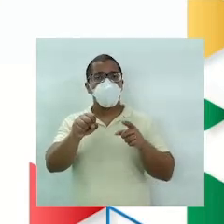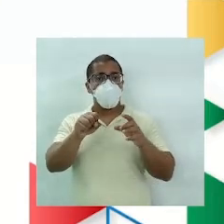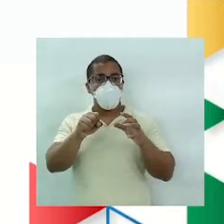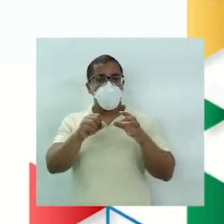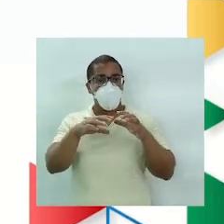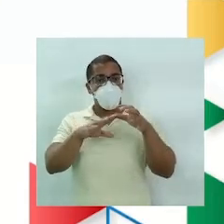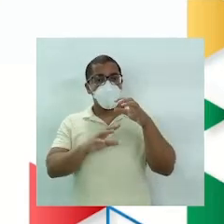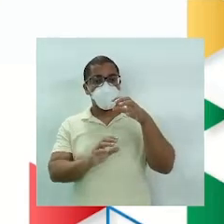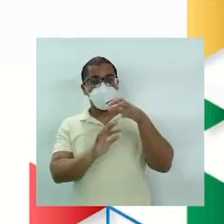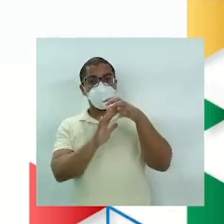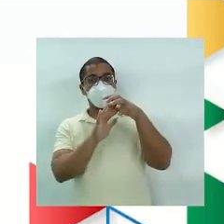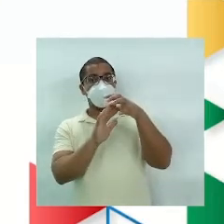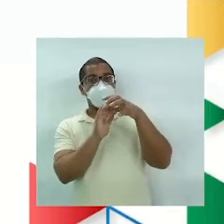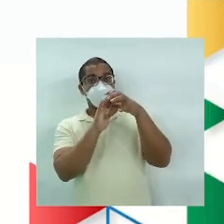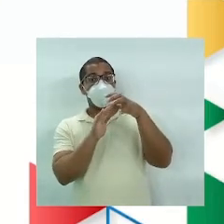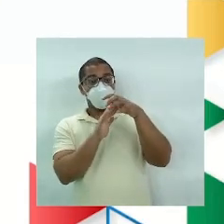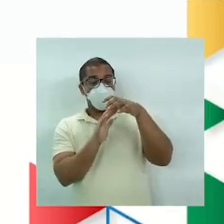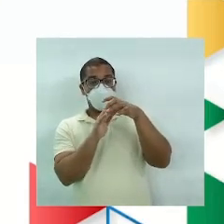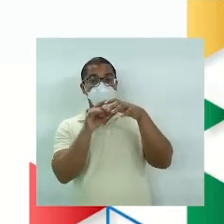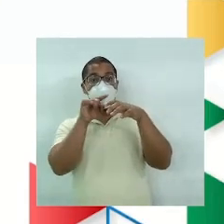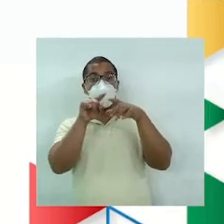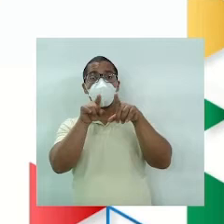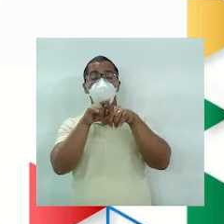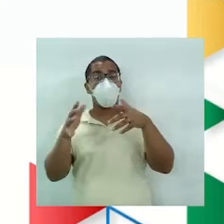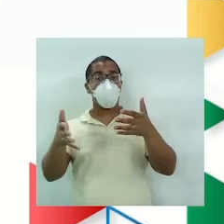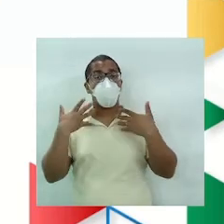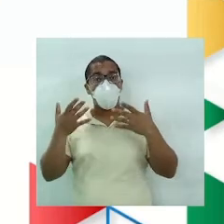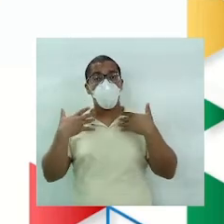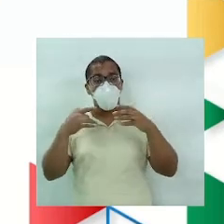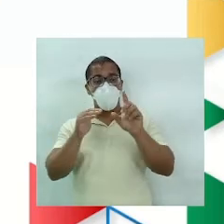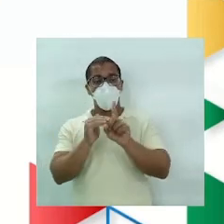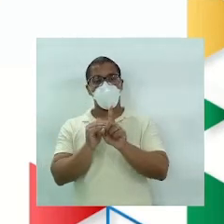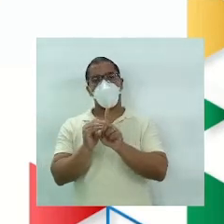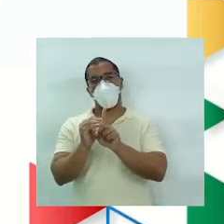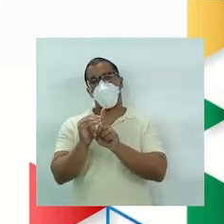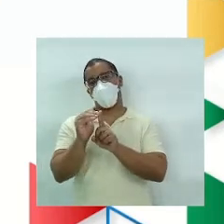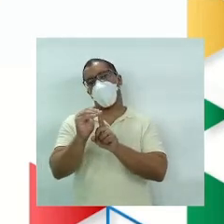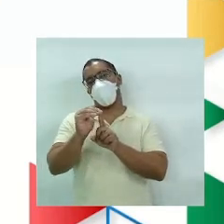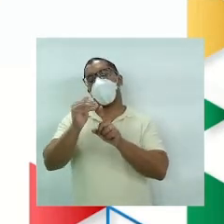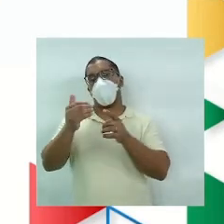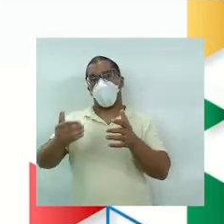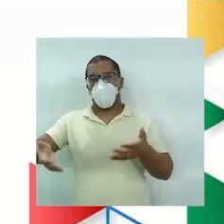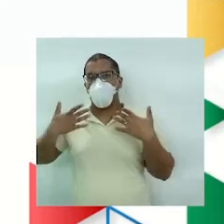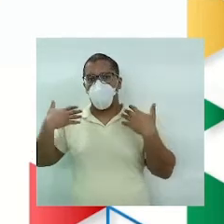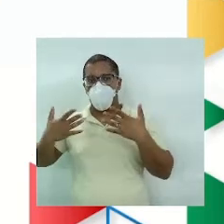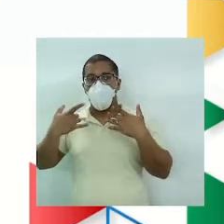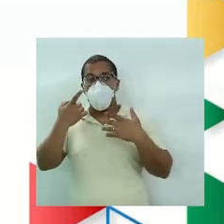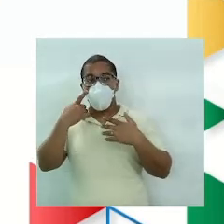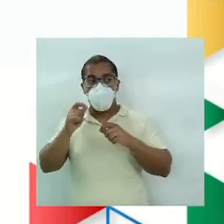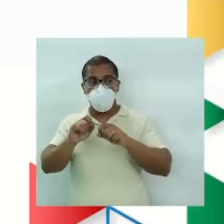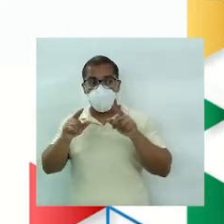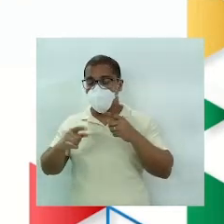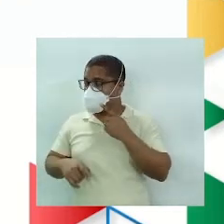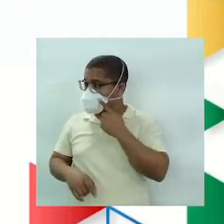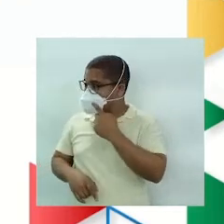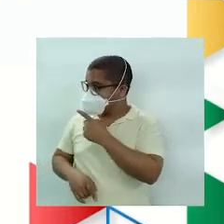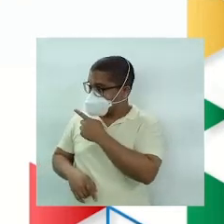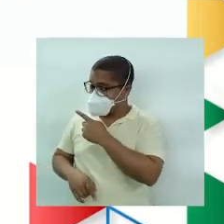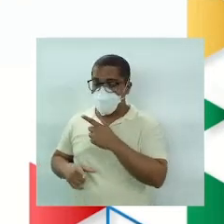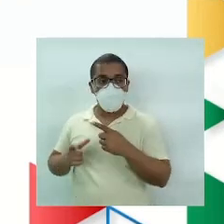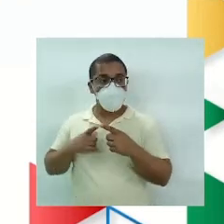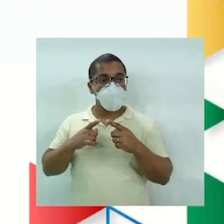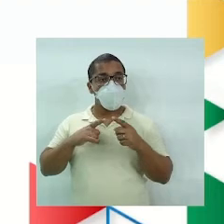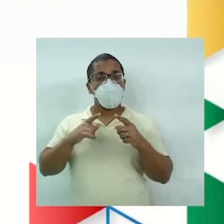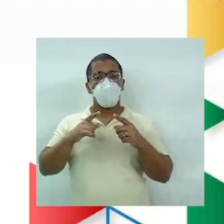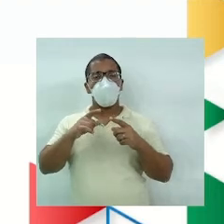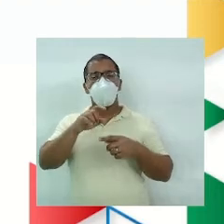sendo retida na atmosfera, resultando do aumento de temperatura. Se vocês podem observar na tela, tá certo?